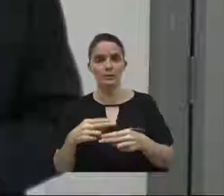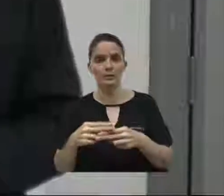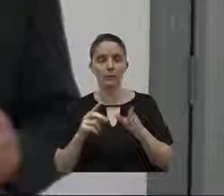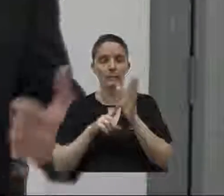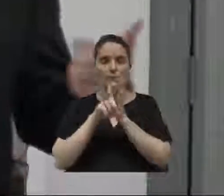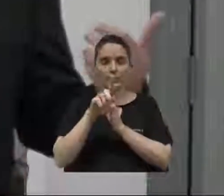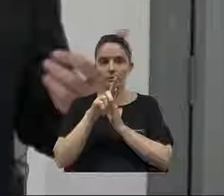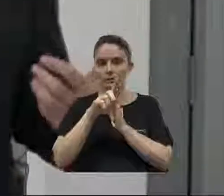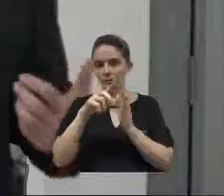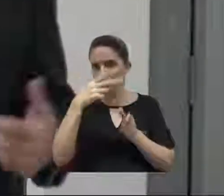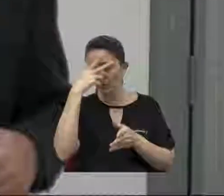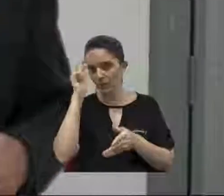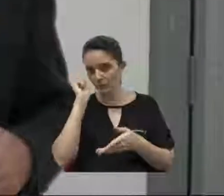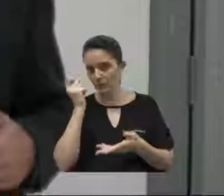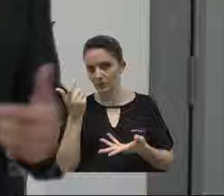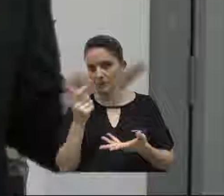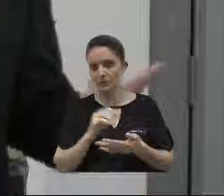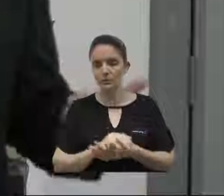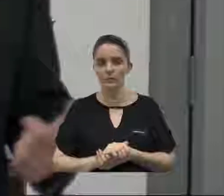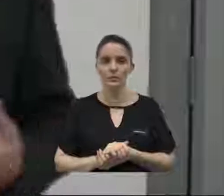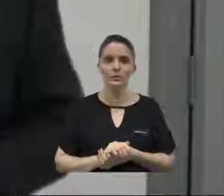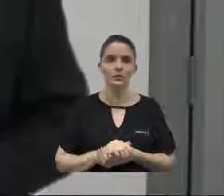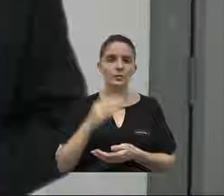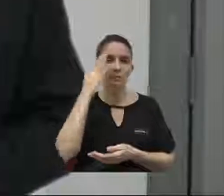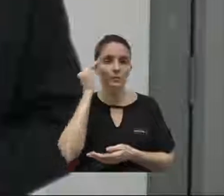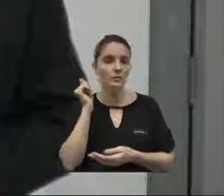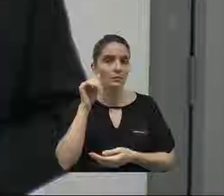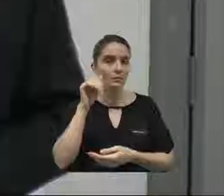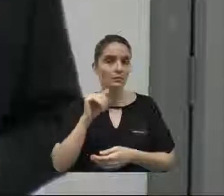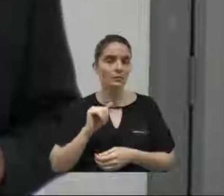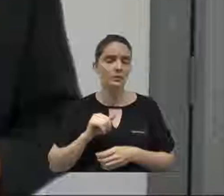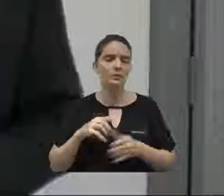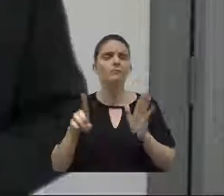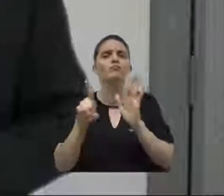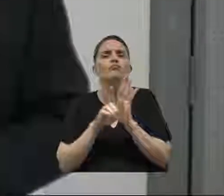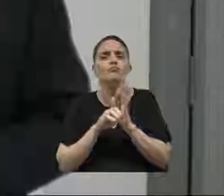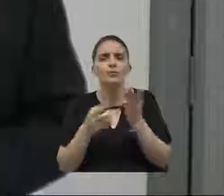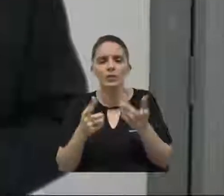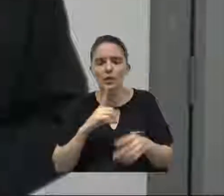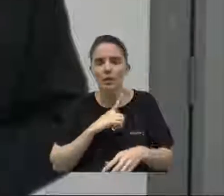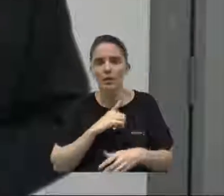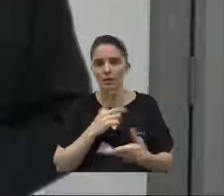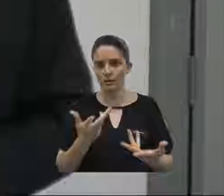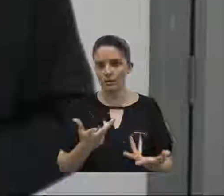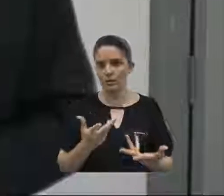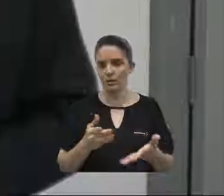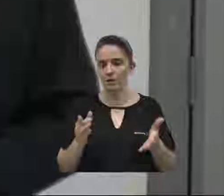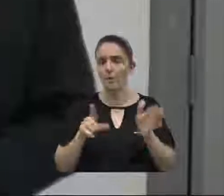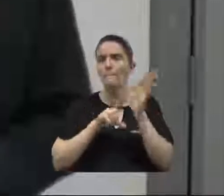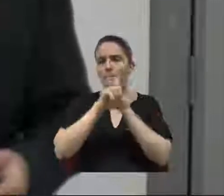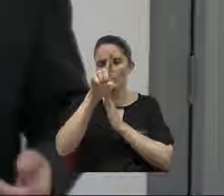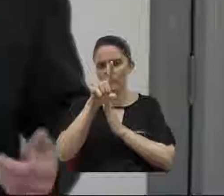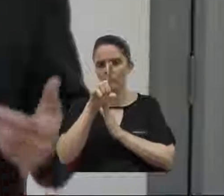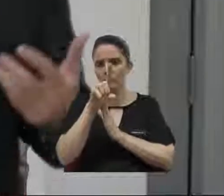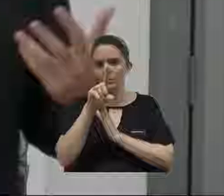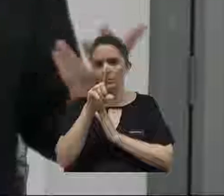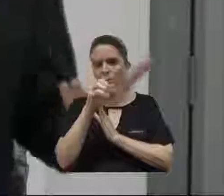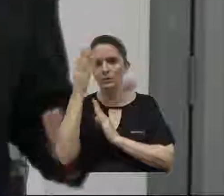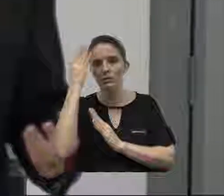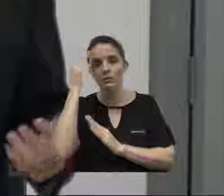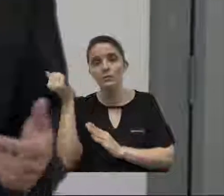podemos recorrer dos direitos dos munícipes, nós estamos fazendo esse requerimento para